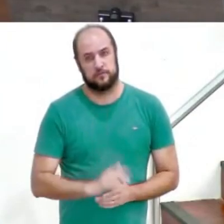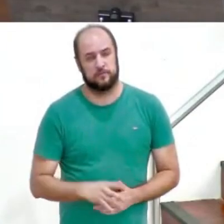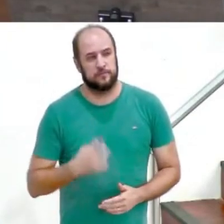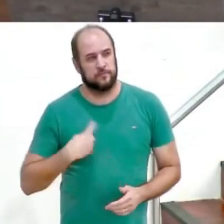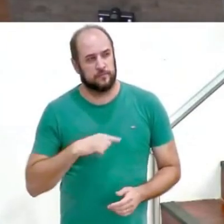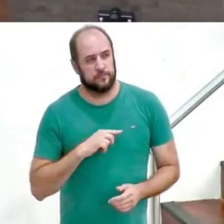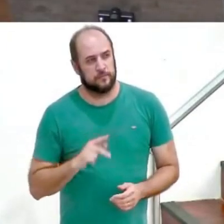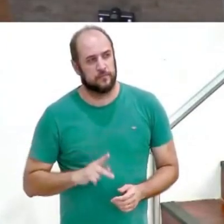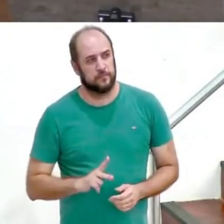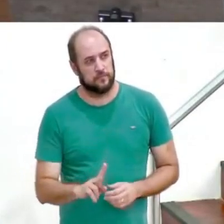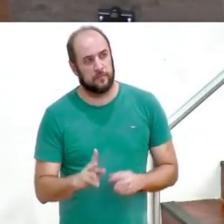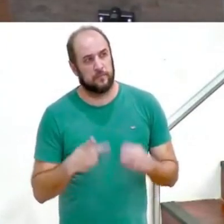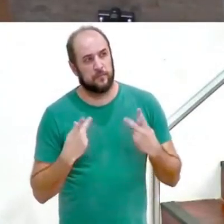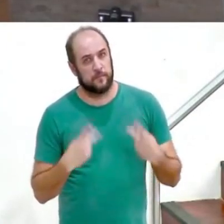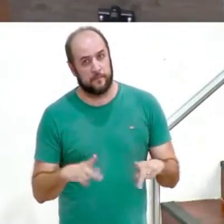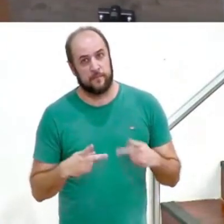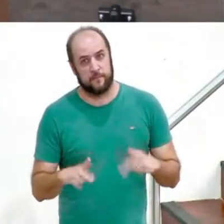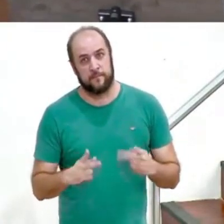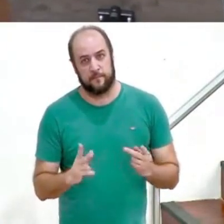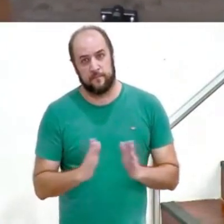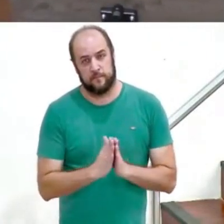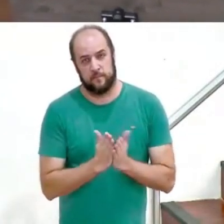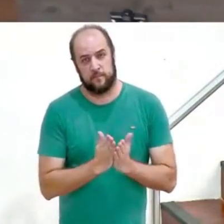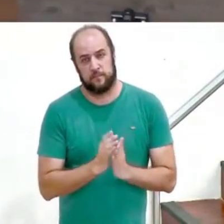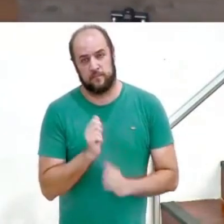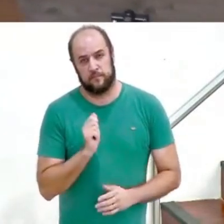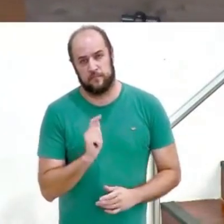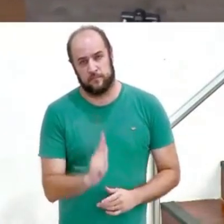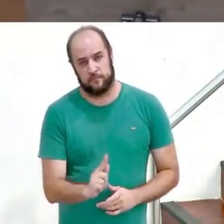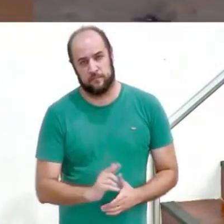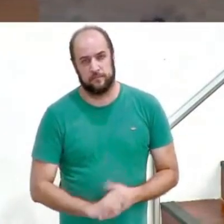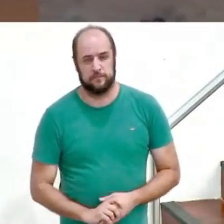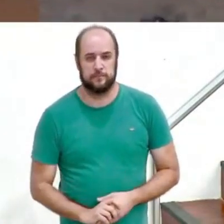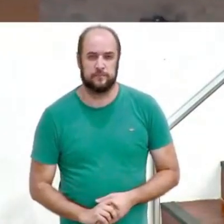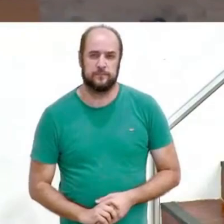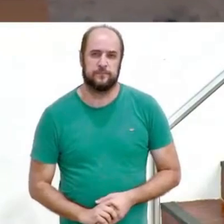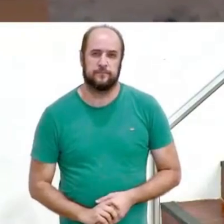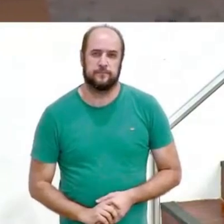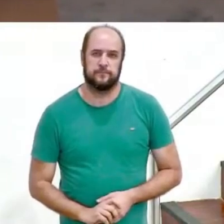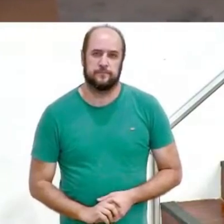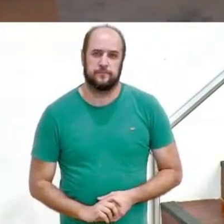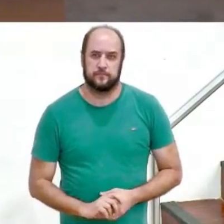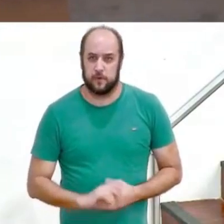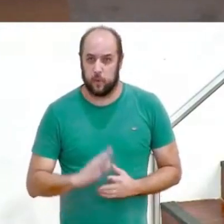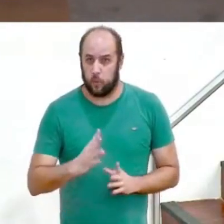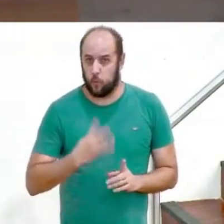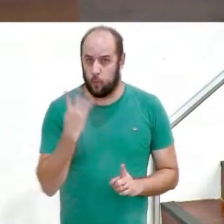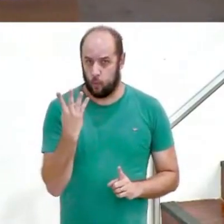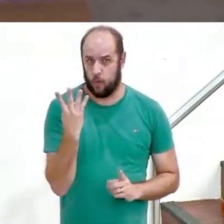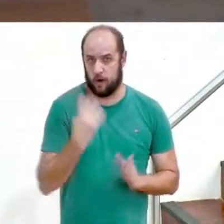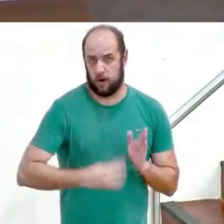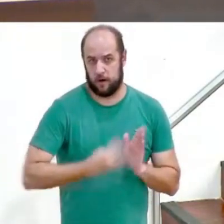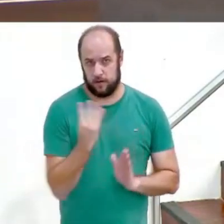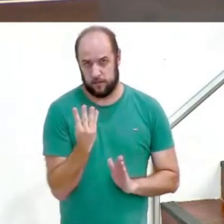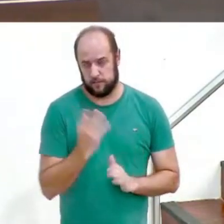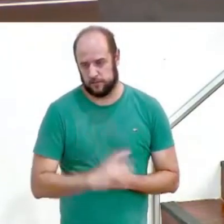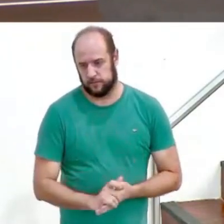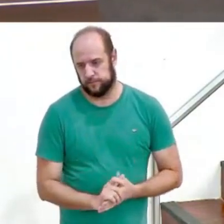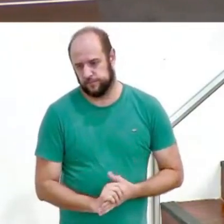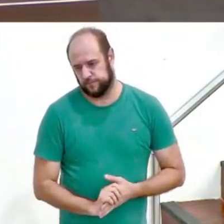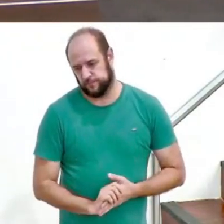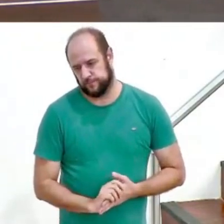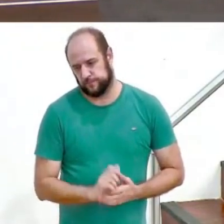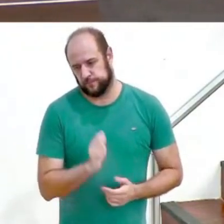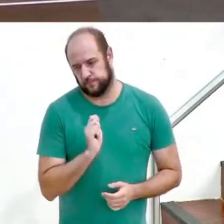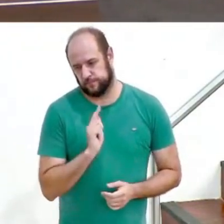continuidade à exposição desse livro, já na nossa quarta parte. Livro do profeta